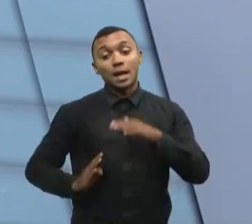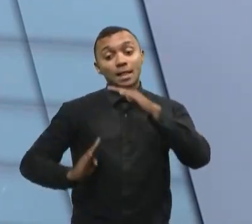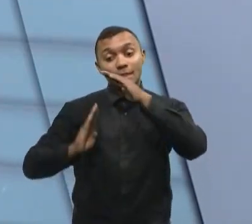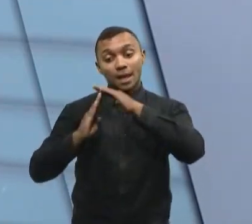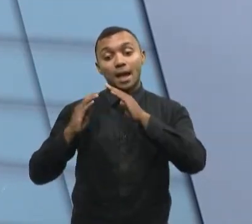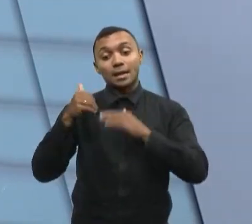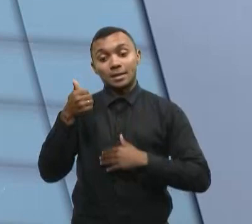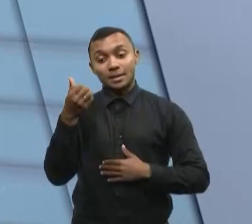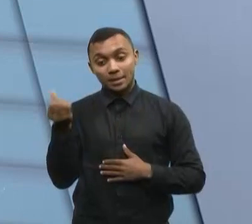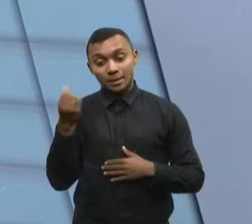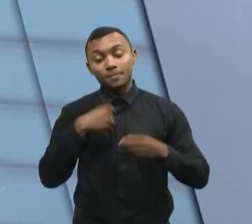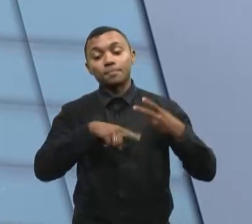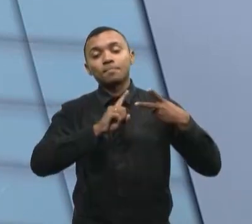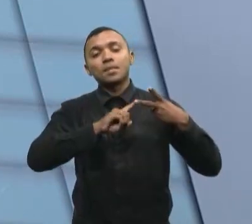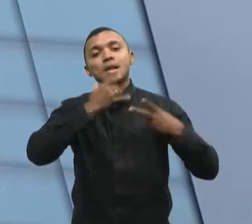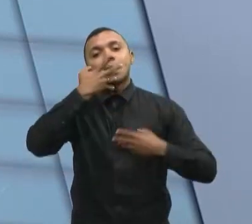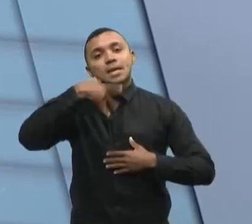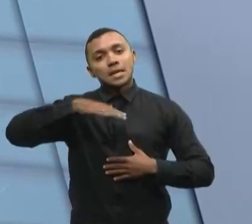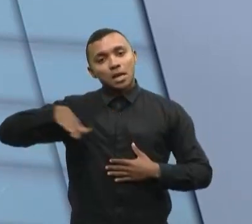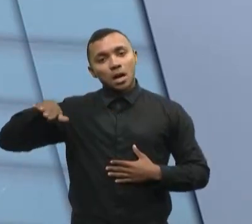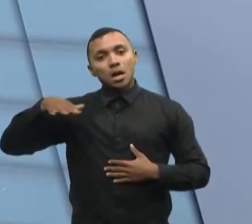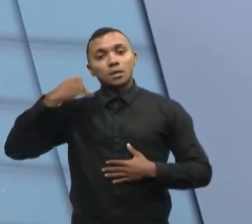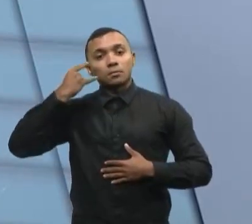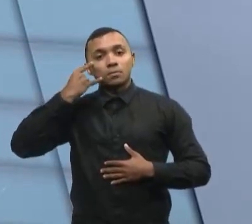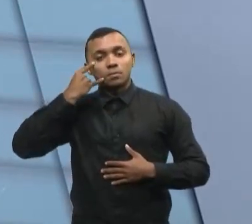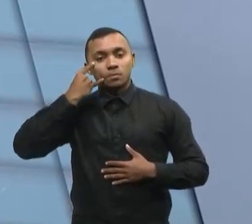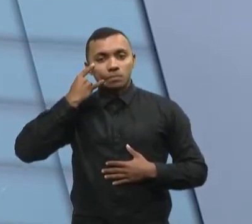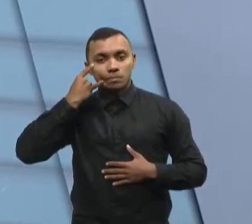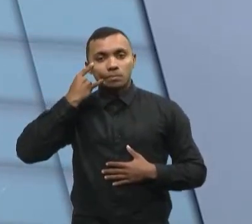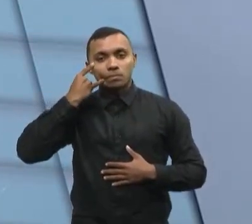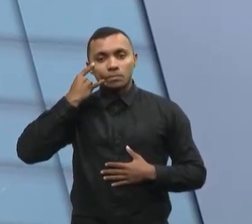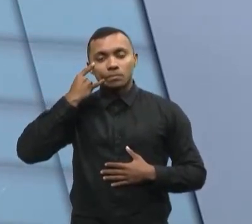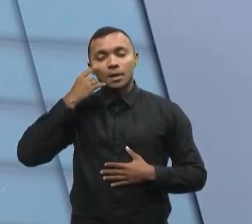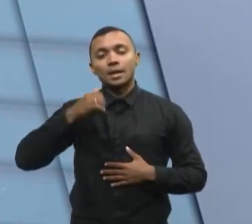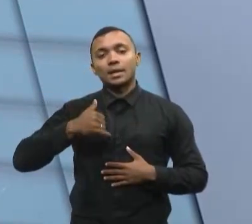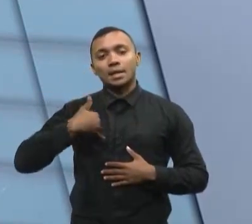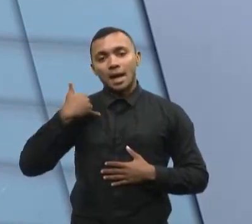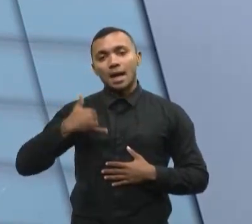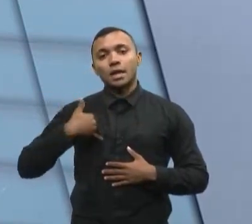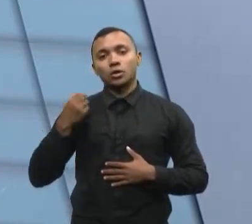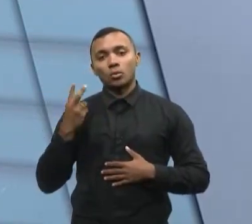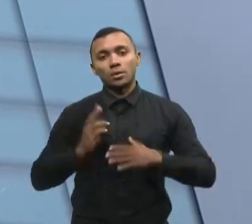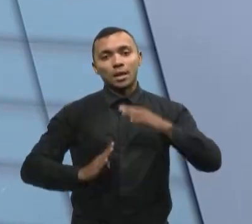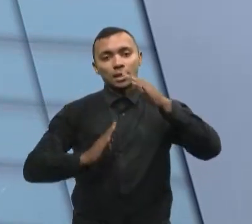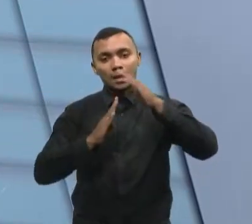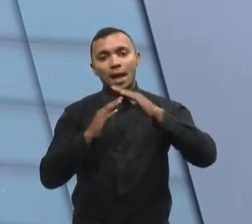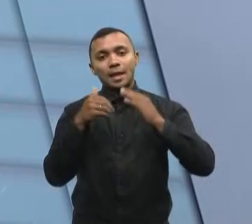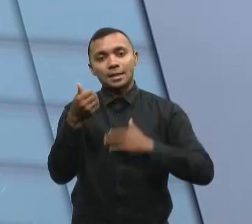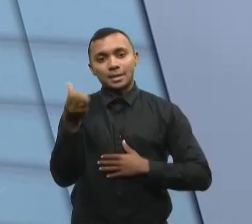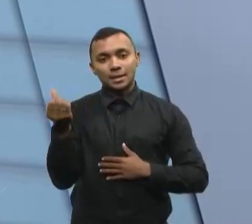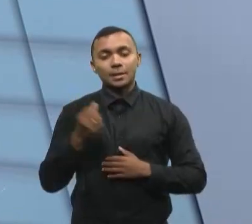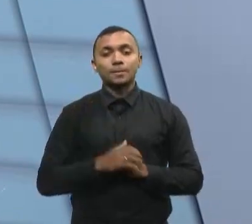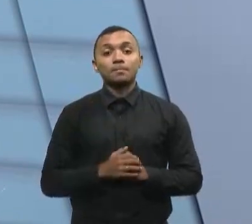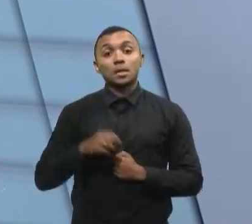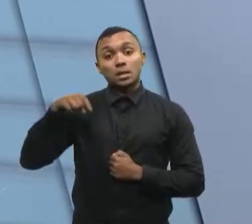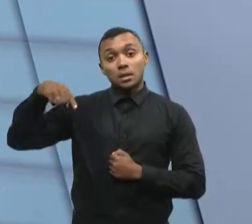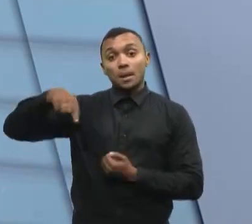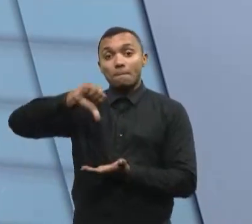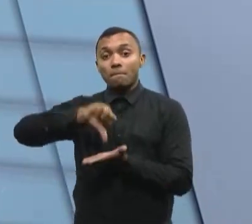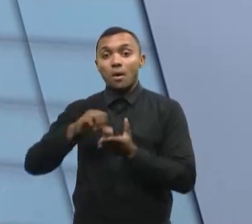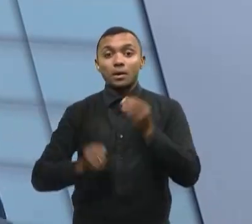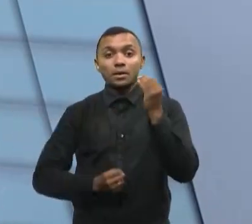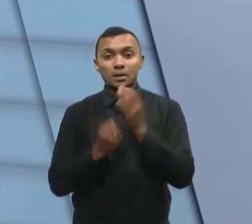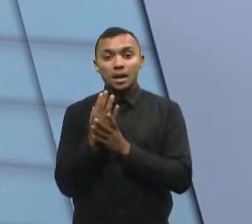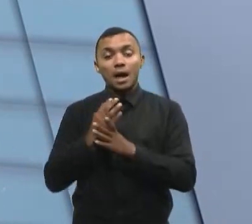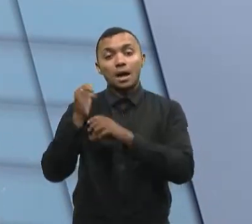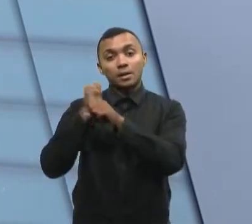anos e também com crianças com síndrome de Down na faixa etária de 2 a 7 anos. O Ciadi foi criado em